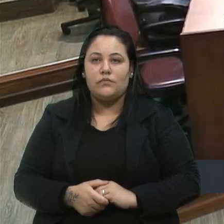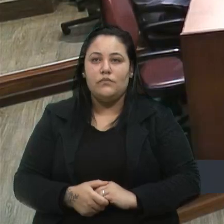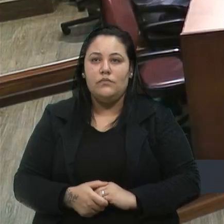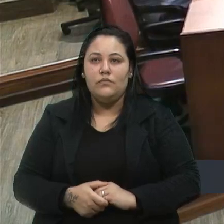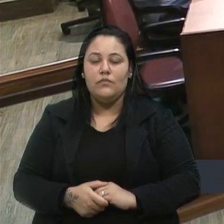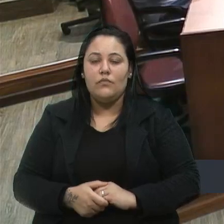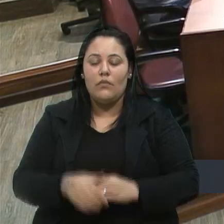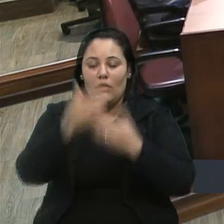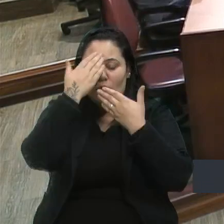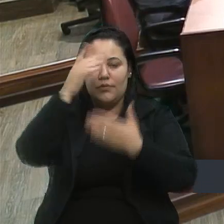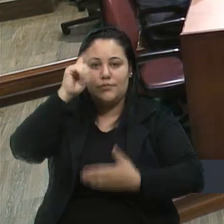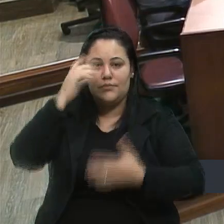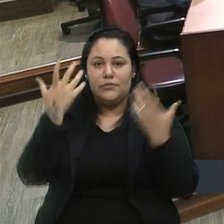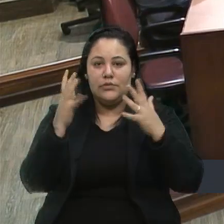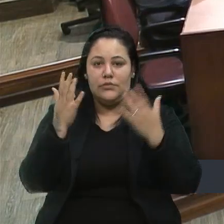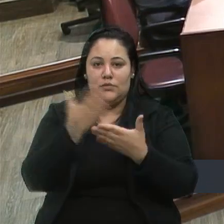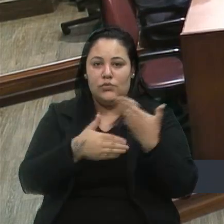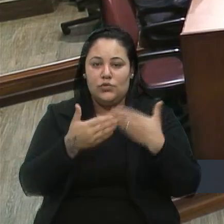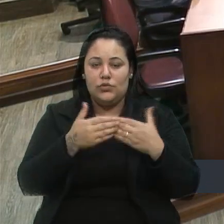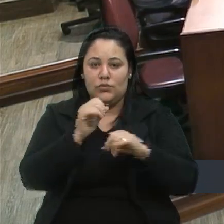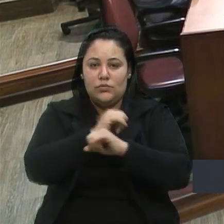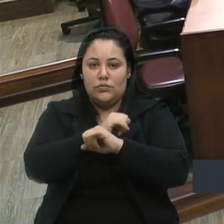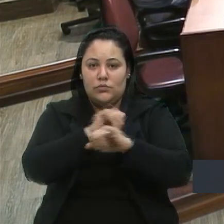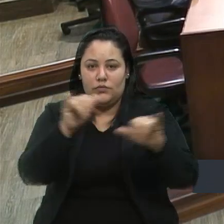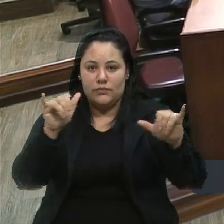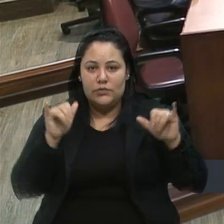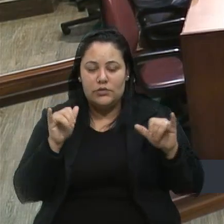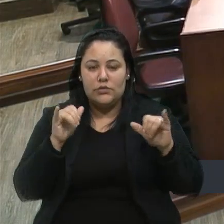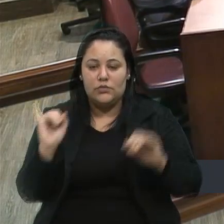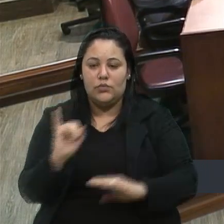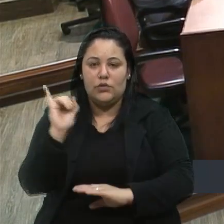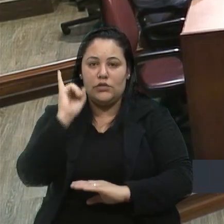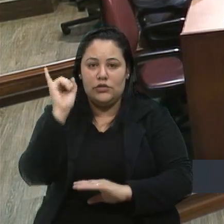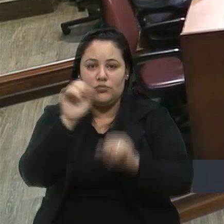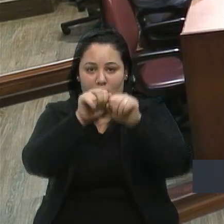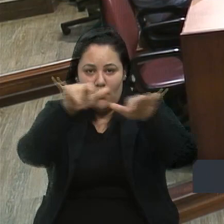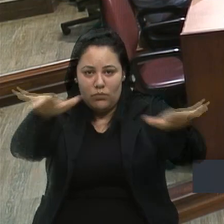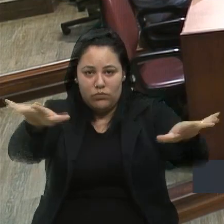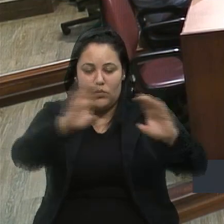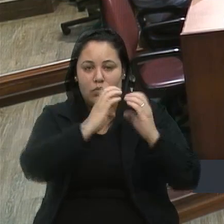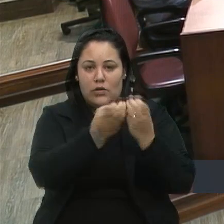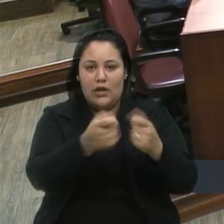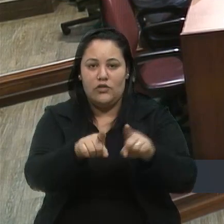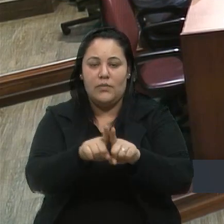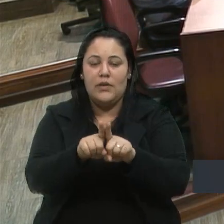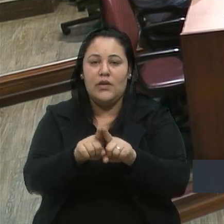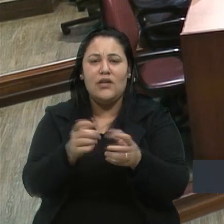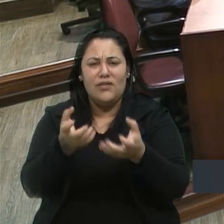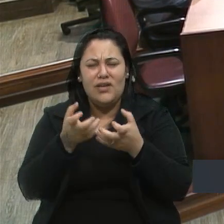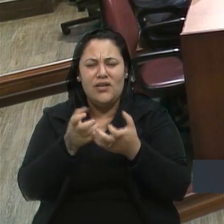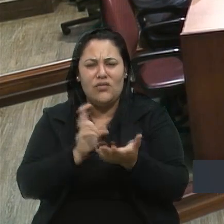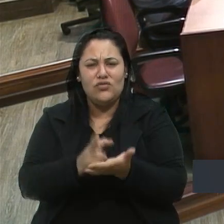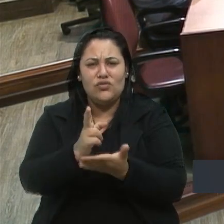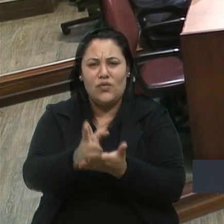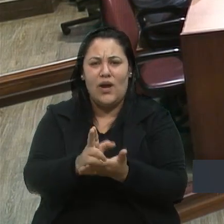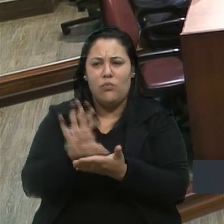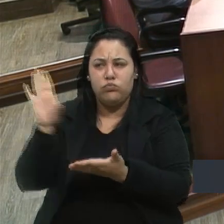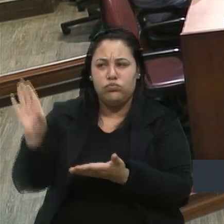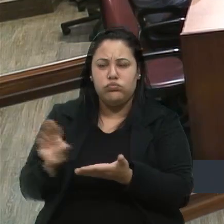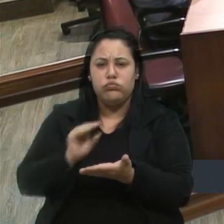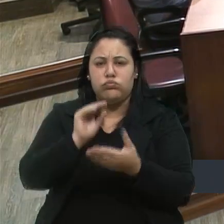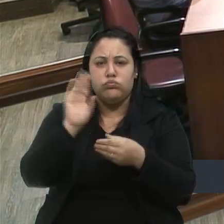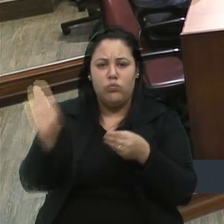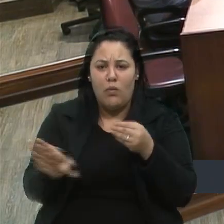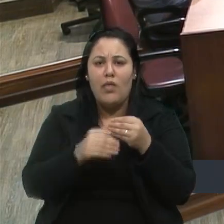por todas essas informações importantes que chegam para nós, para a nossa cidade. E eu queria seguir nessa fala que o senhor estava falando